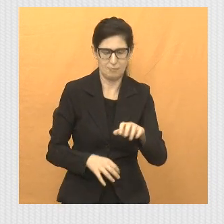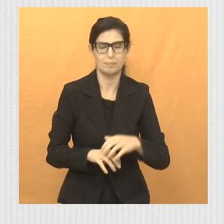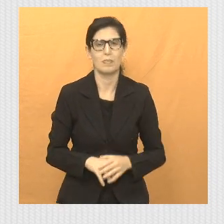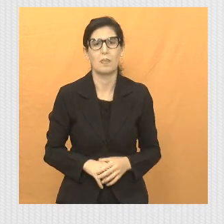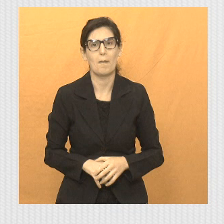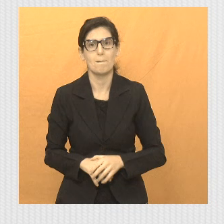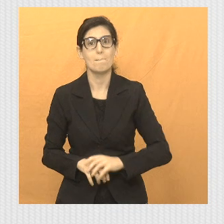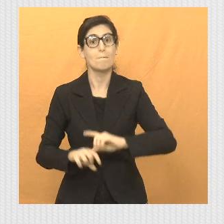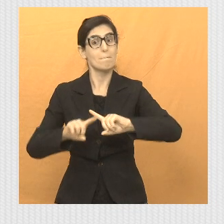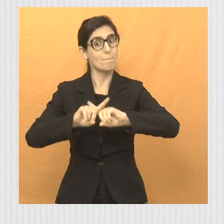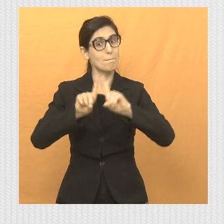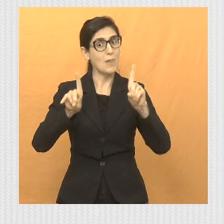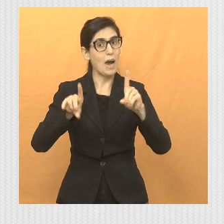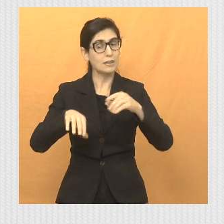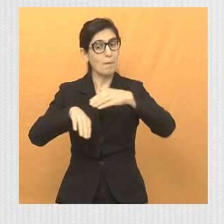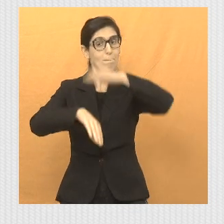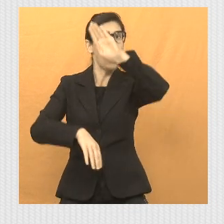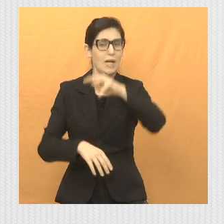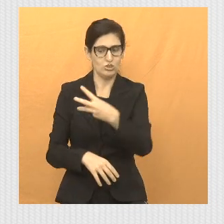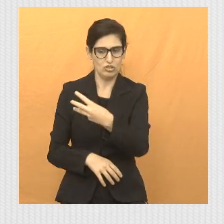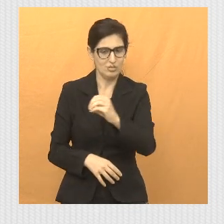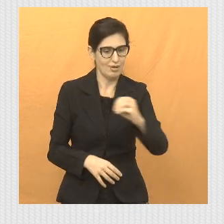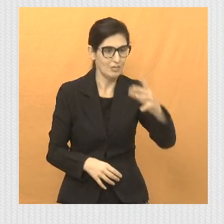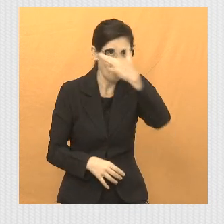casos. Pode passar.